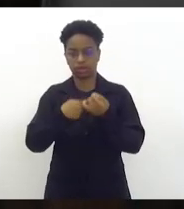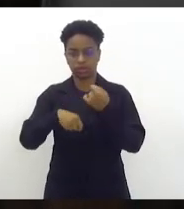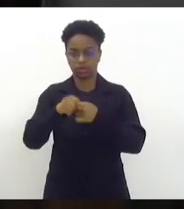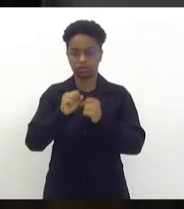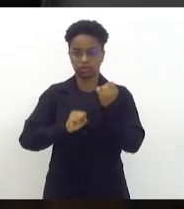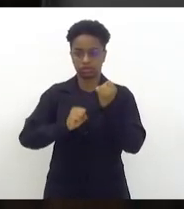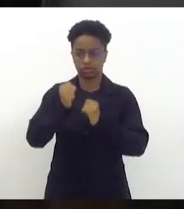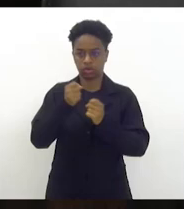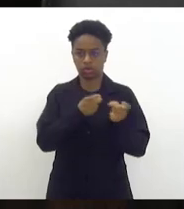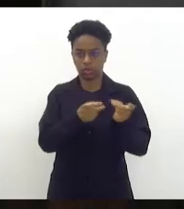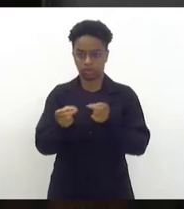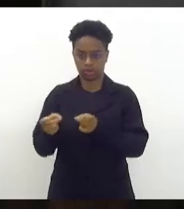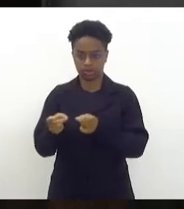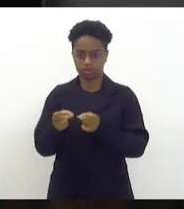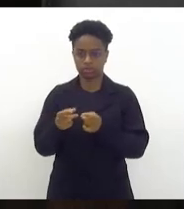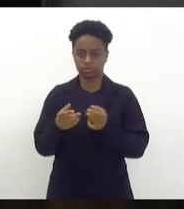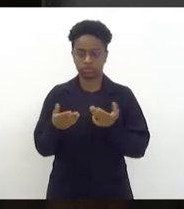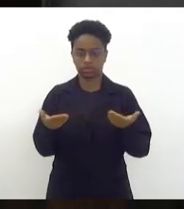e Comércio.